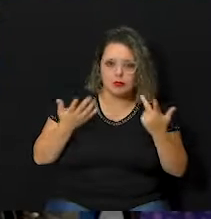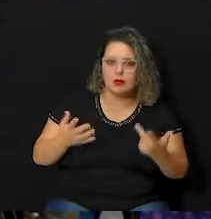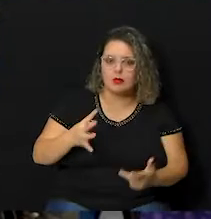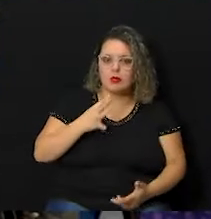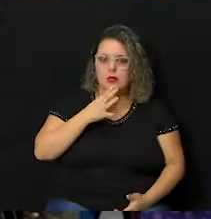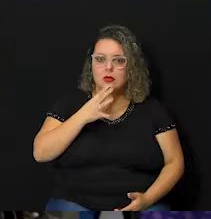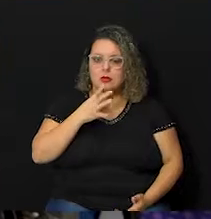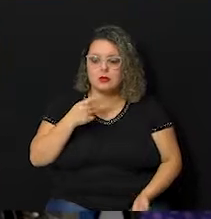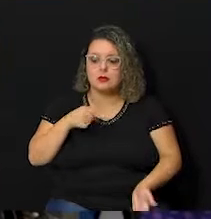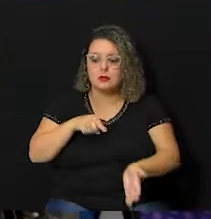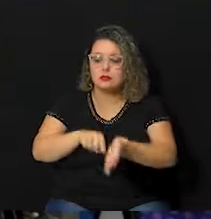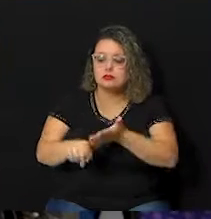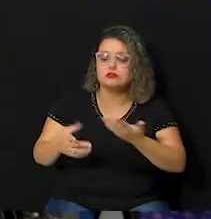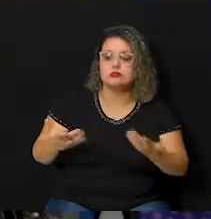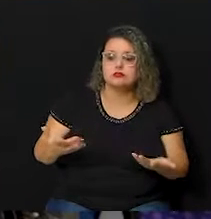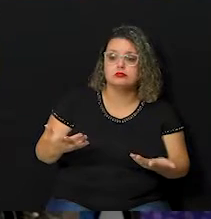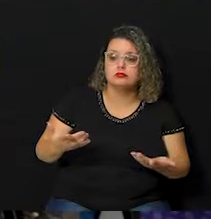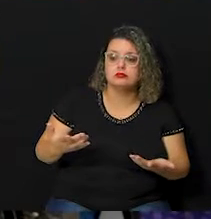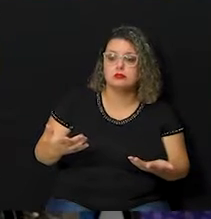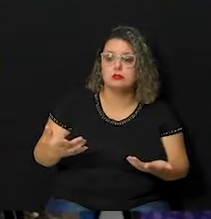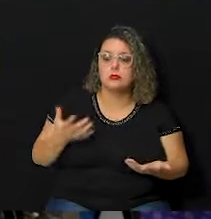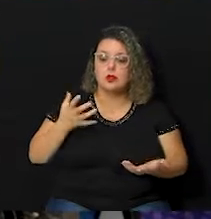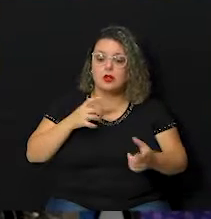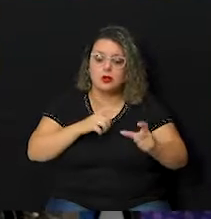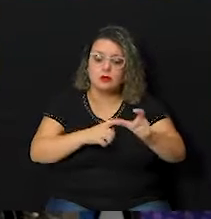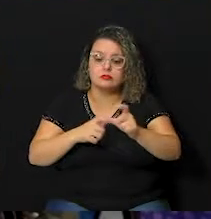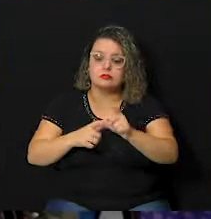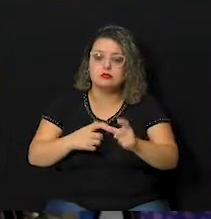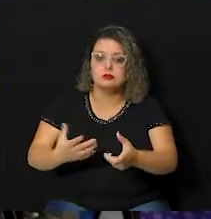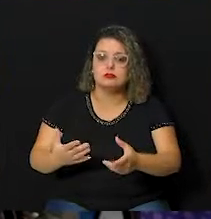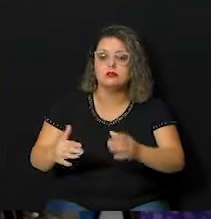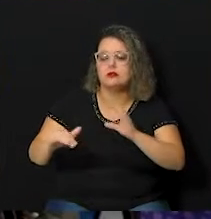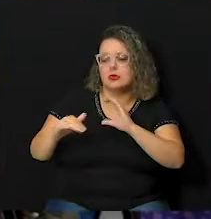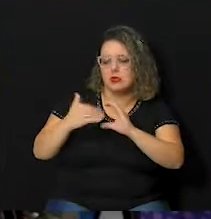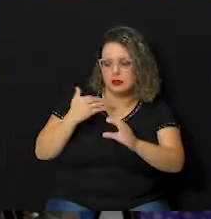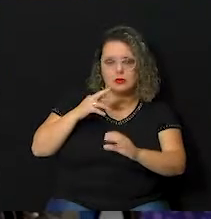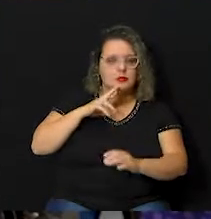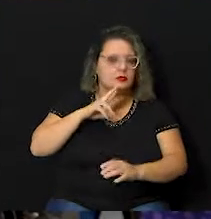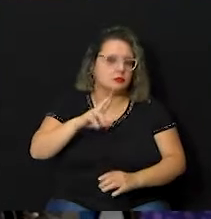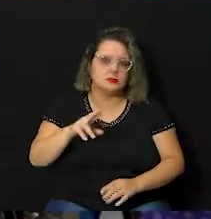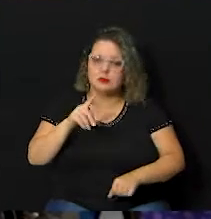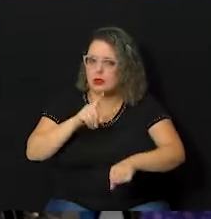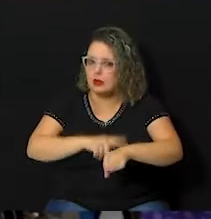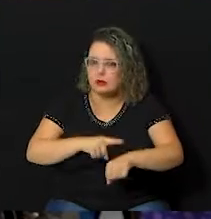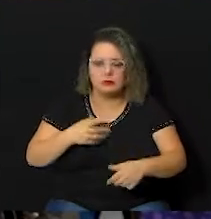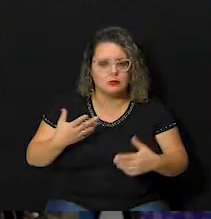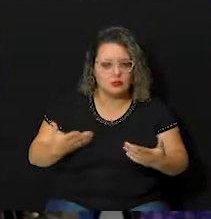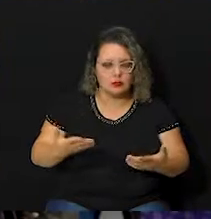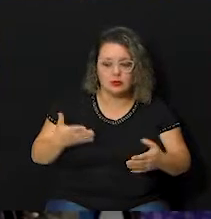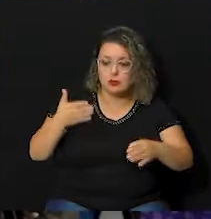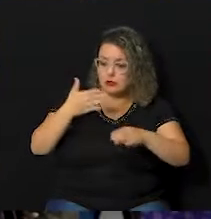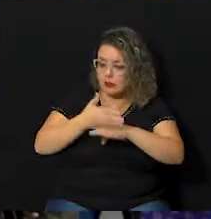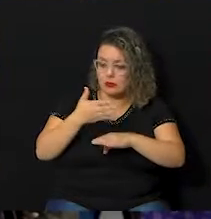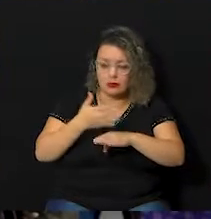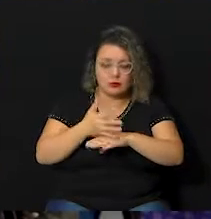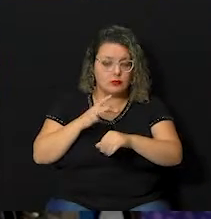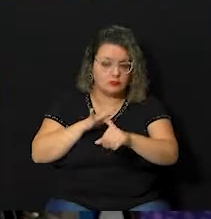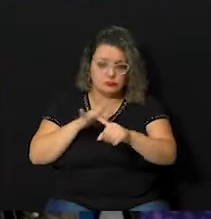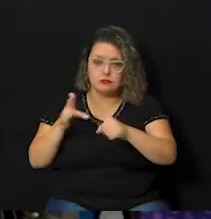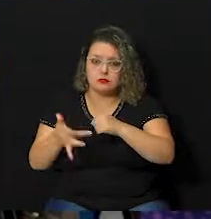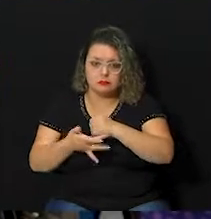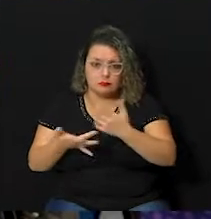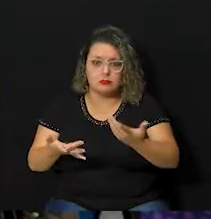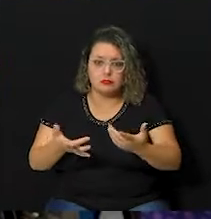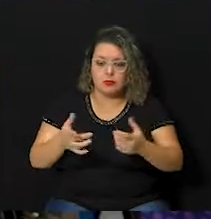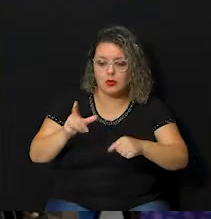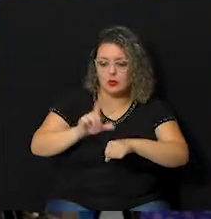pessoas conhecerem meu trabalho e me perguntar, Daniel, estava querendo comprar seu quadrinho polar. É só me mandar uma mensagem que eu respondo na hora, ou acessando as redes sociais e